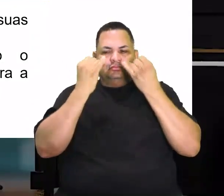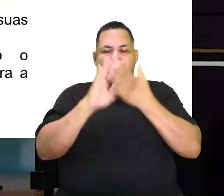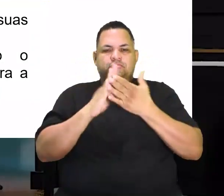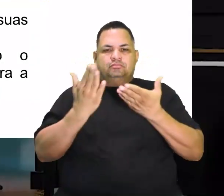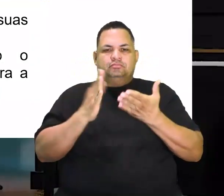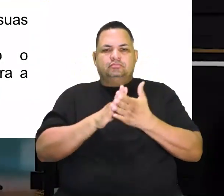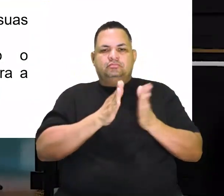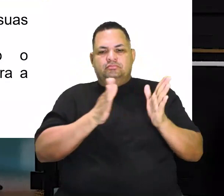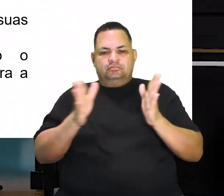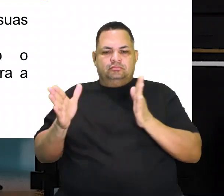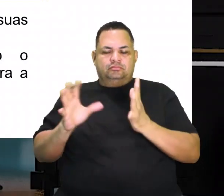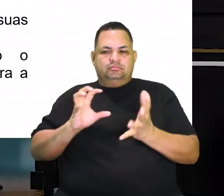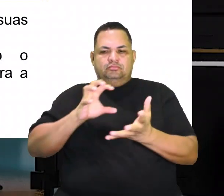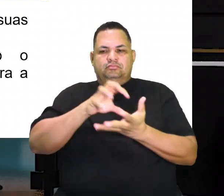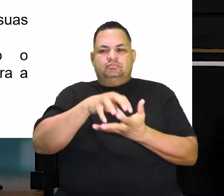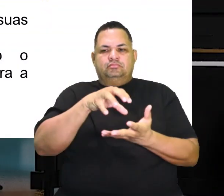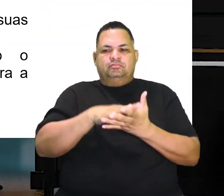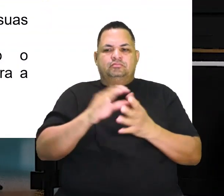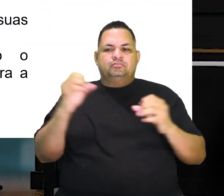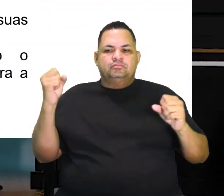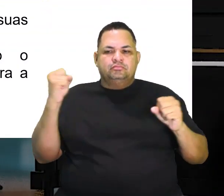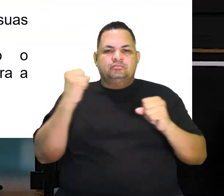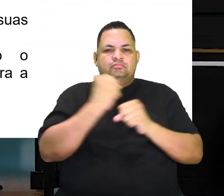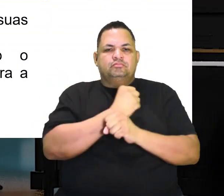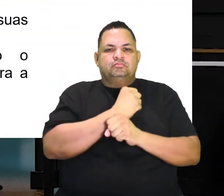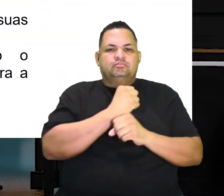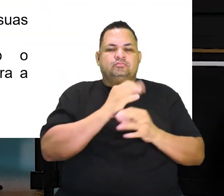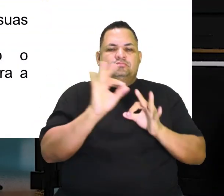Que desde o período colonial, na construção